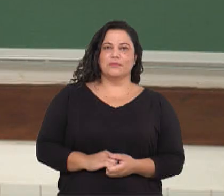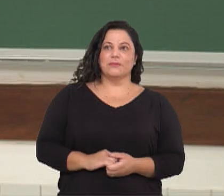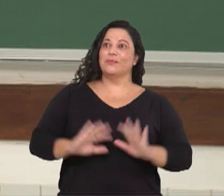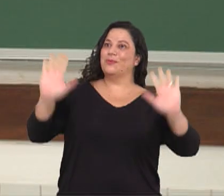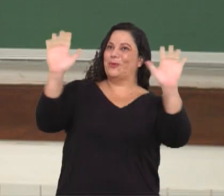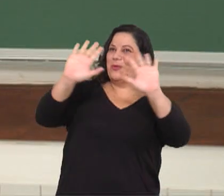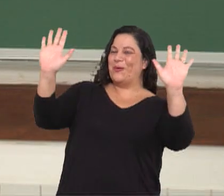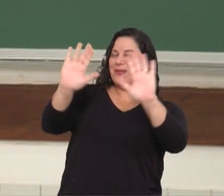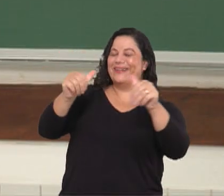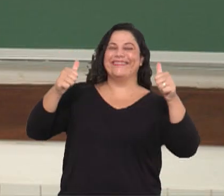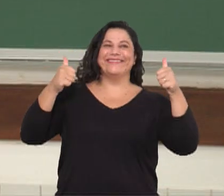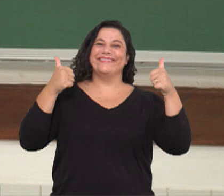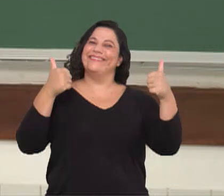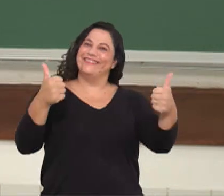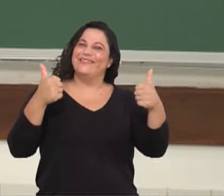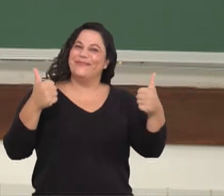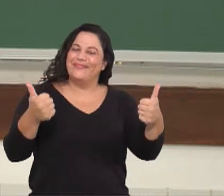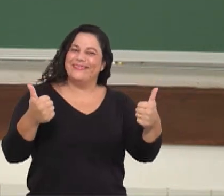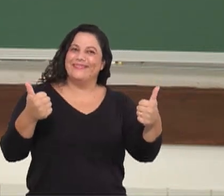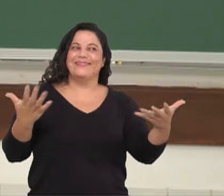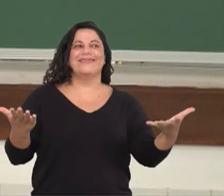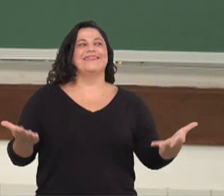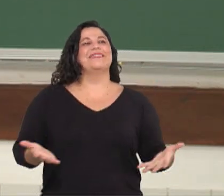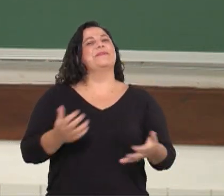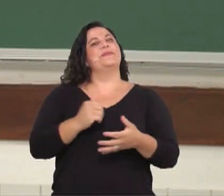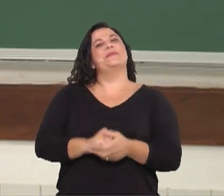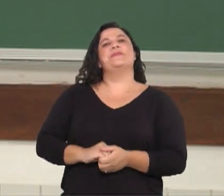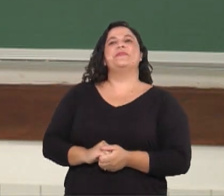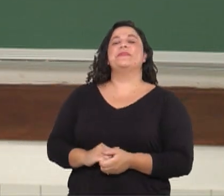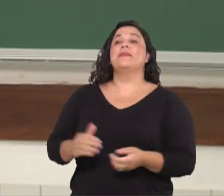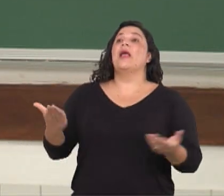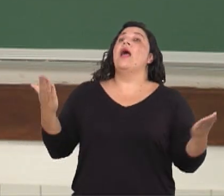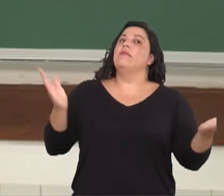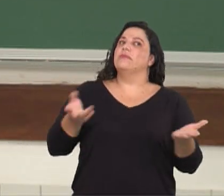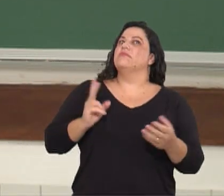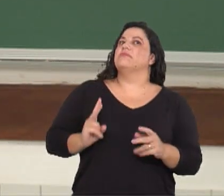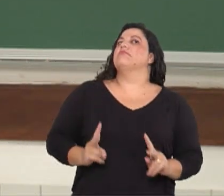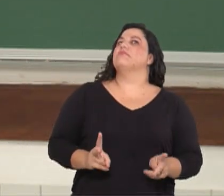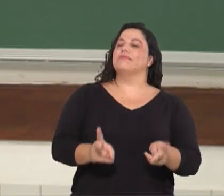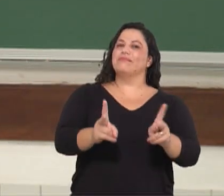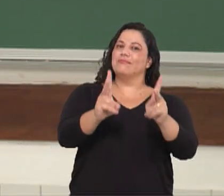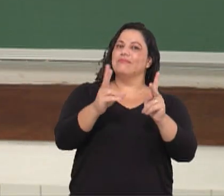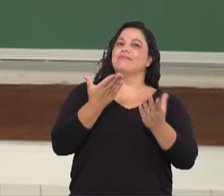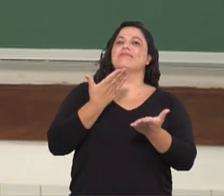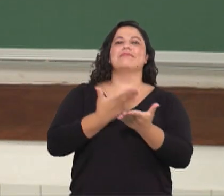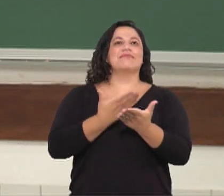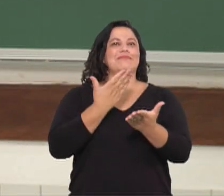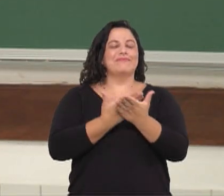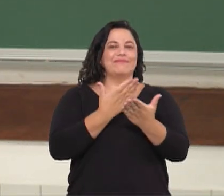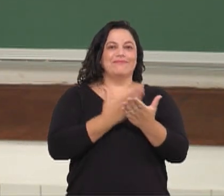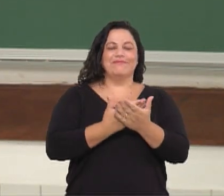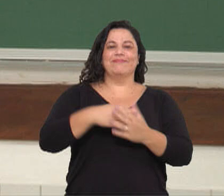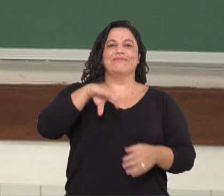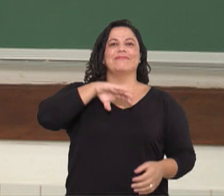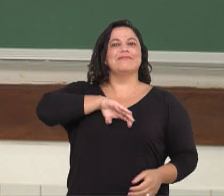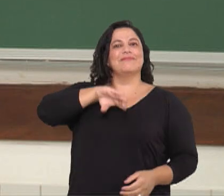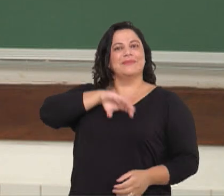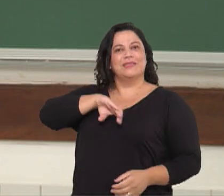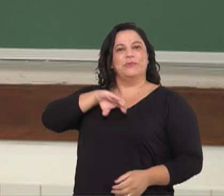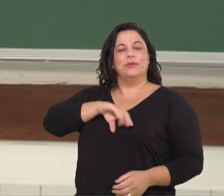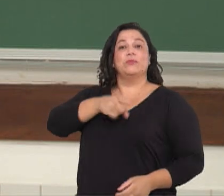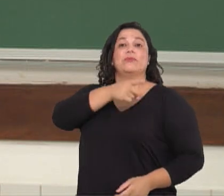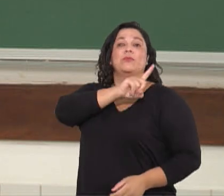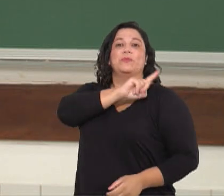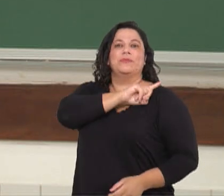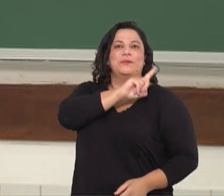Olá pessoal, tudo bem com vocês? Vamos dar continuidade às nossas aulas de língua portuguesa da primeira